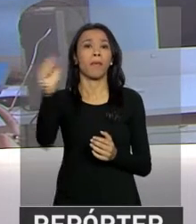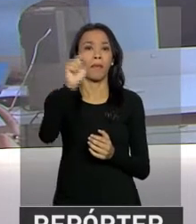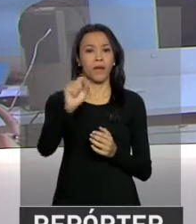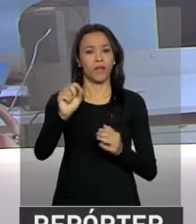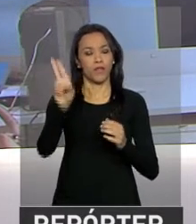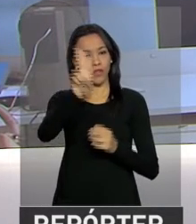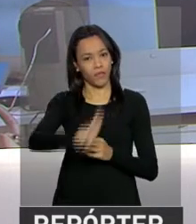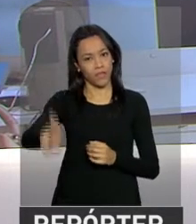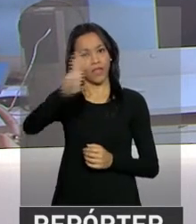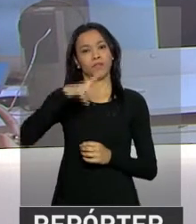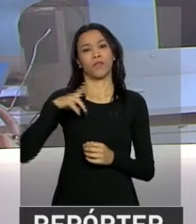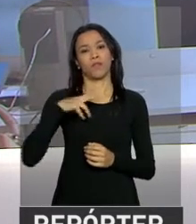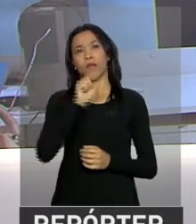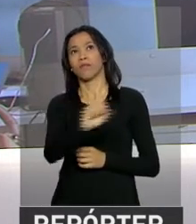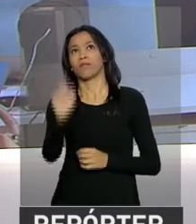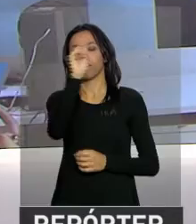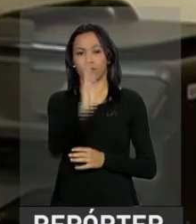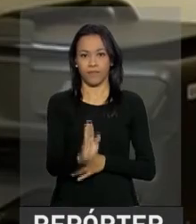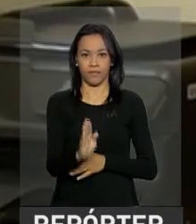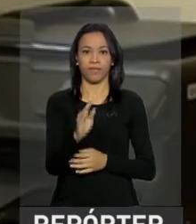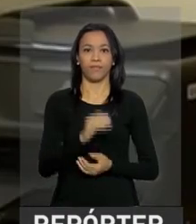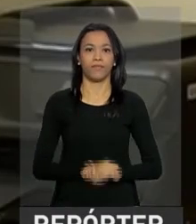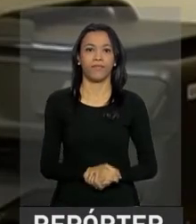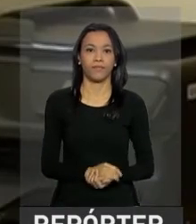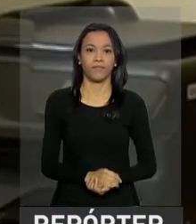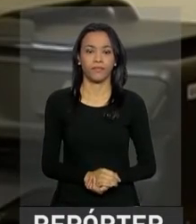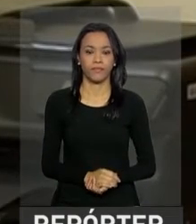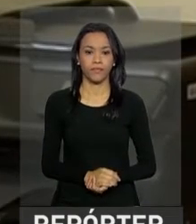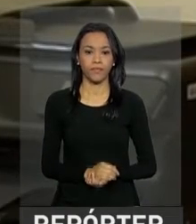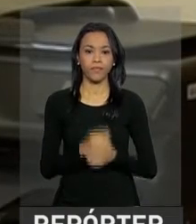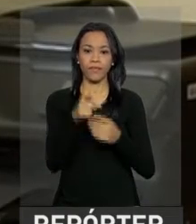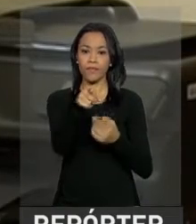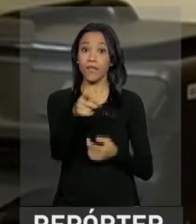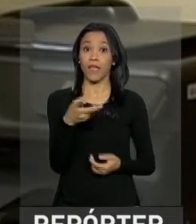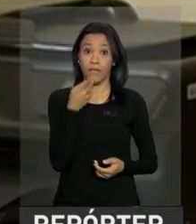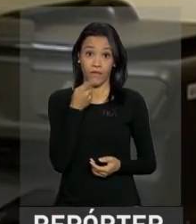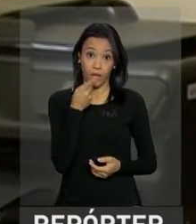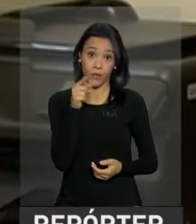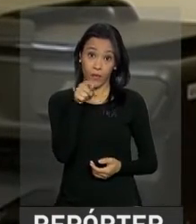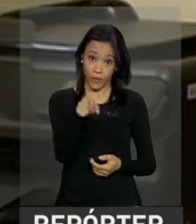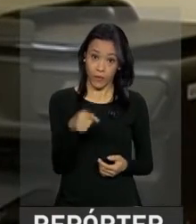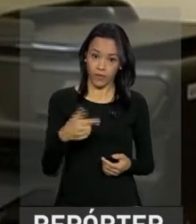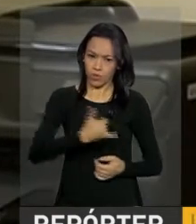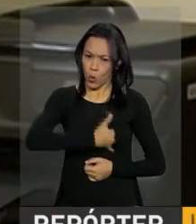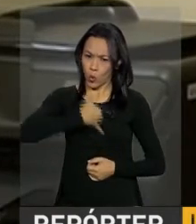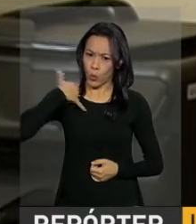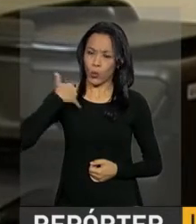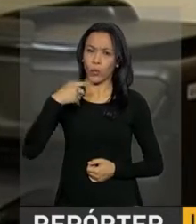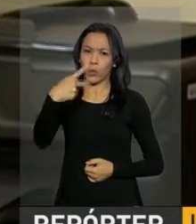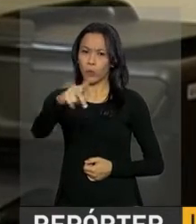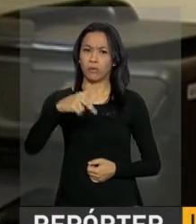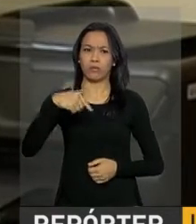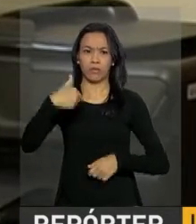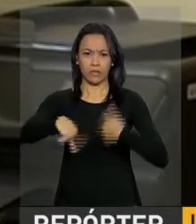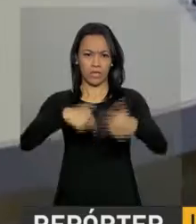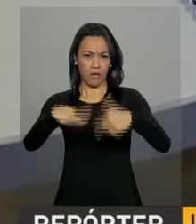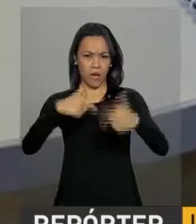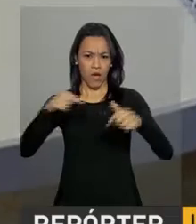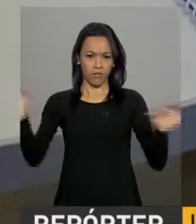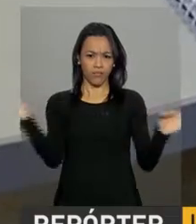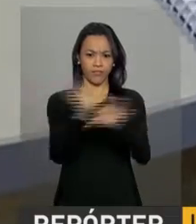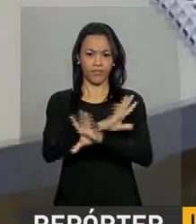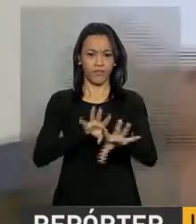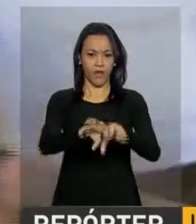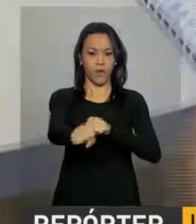particulares de todo o país não é à toa que maria mostra com orgulho o trabalho de conclusão em direito